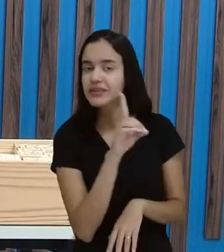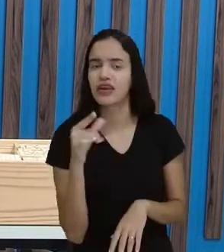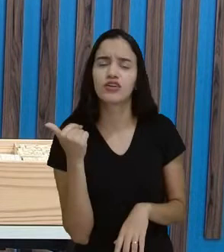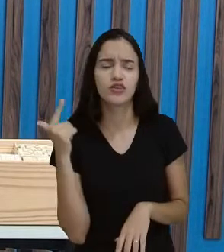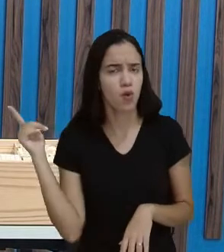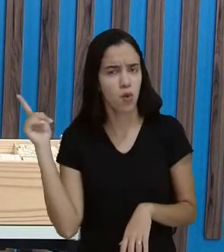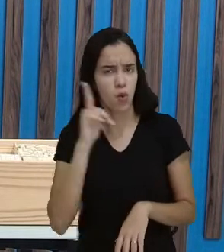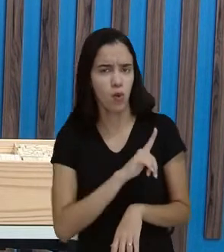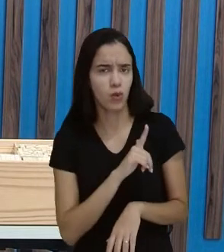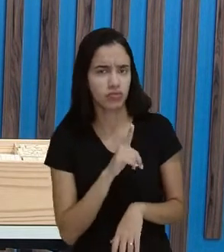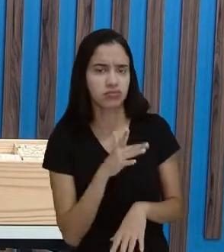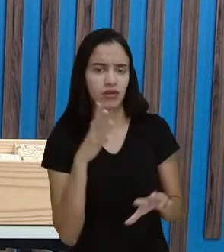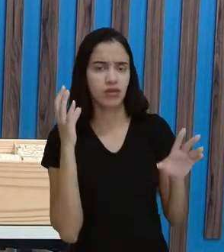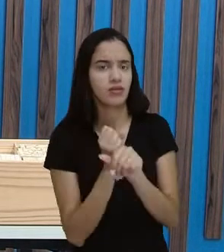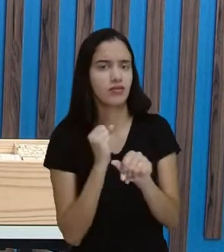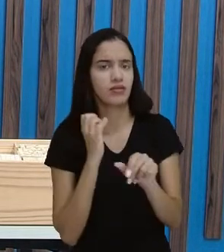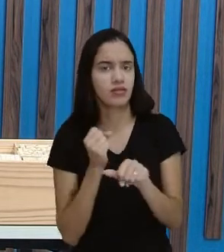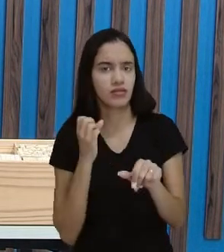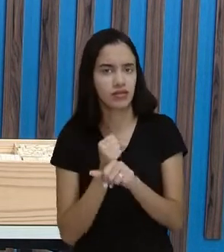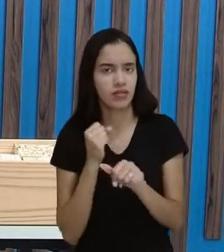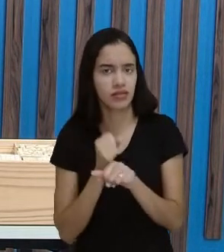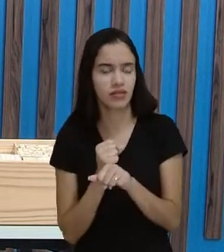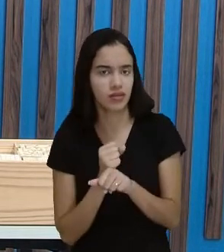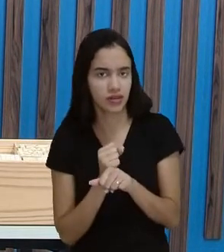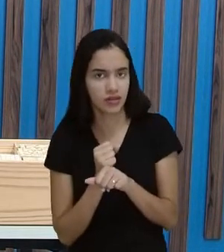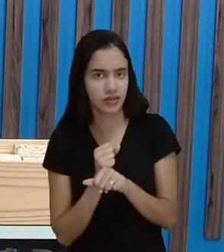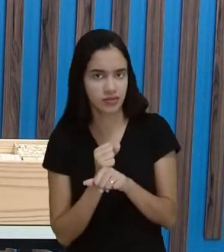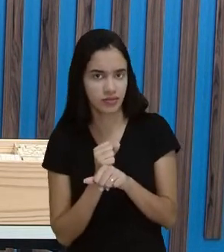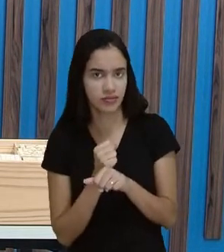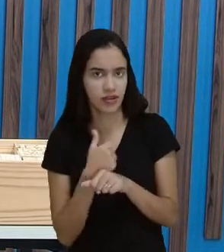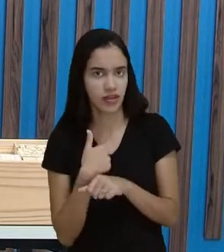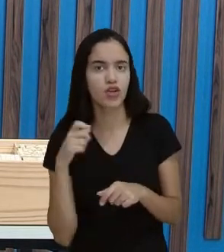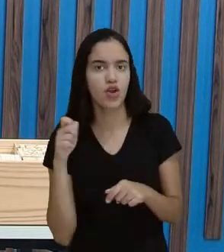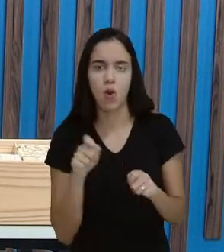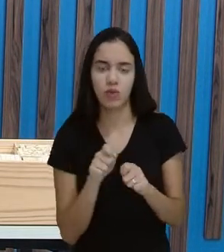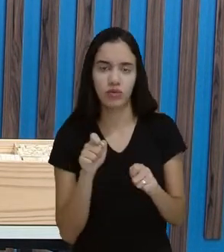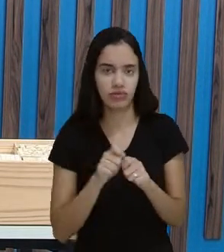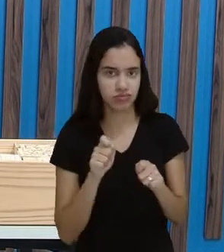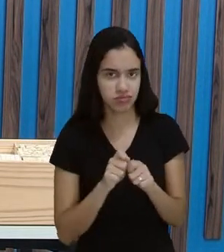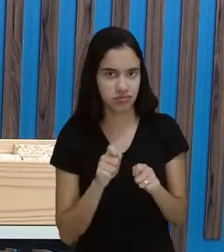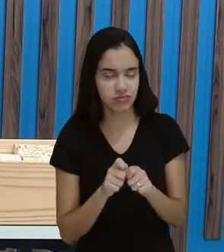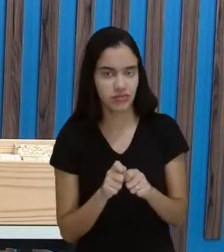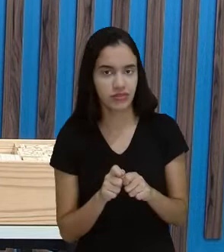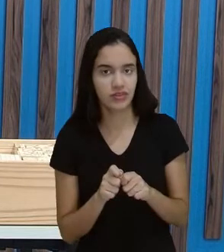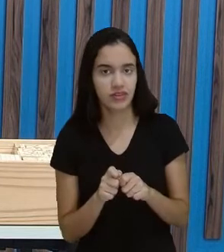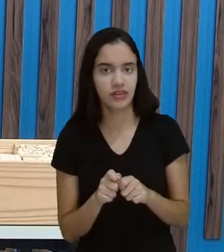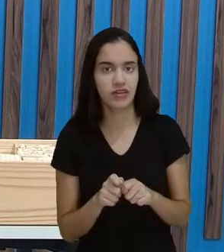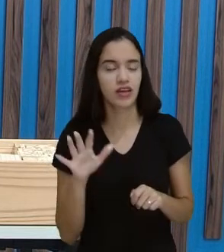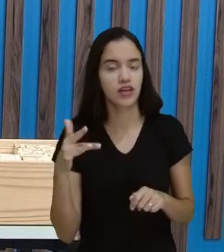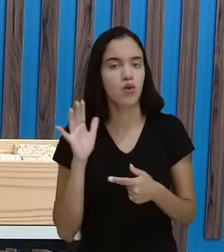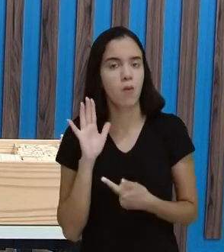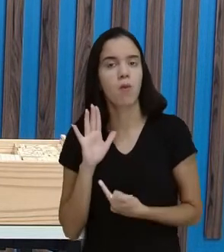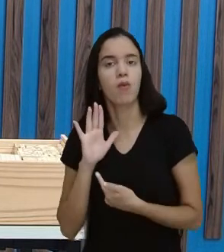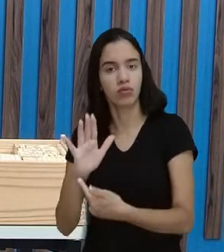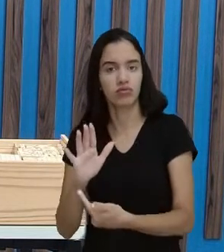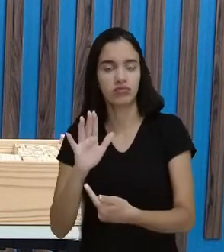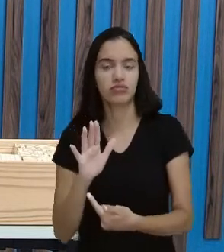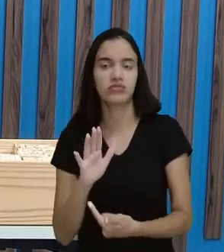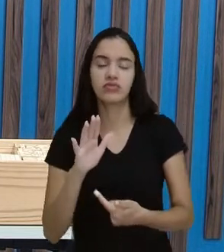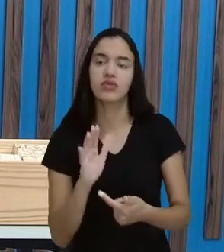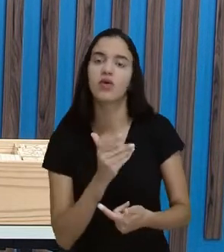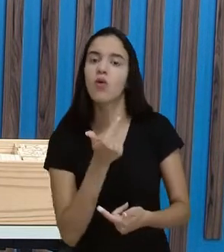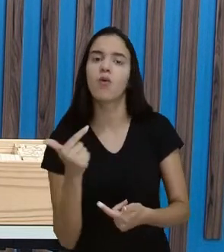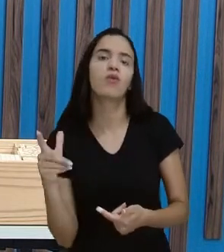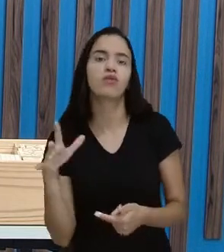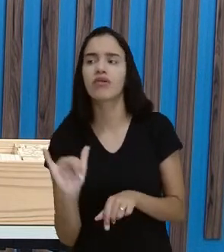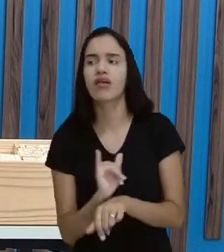conseguiu aí fazer esse cálculo? Seu cálculo bateu com o cálculo que eu fiz aqui, com o que eu coloquei aqui? Um outro